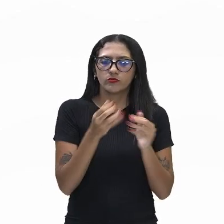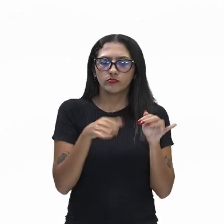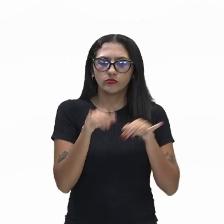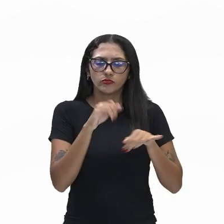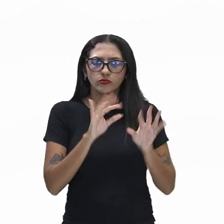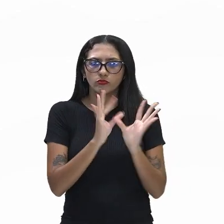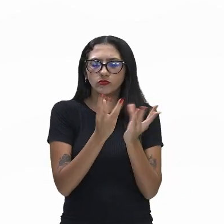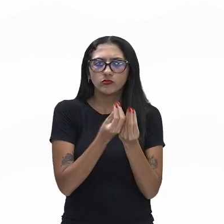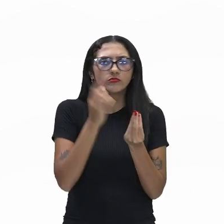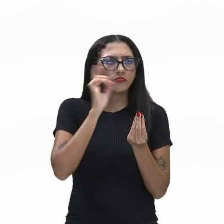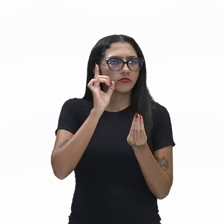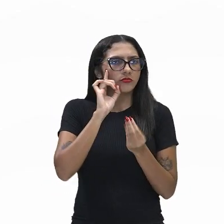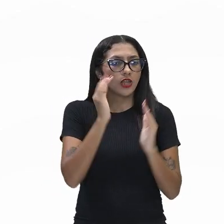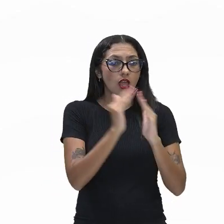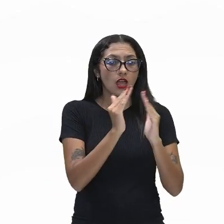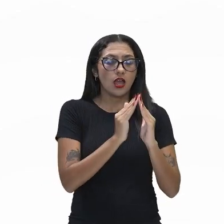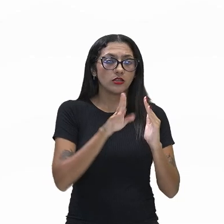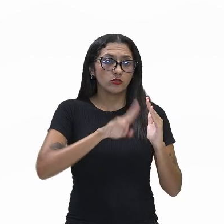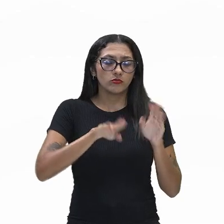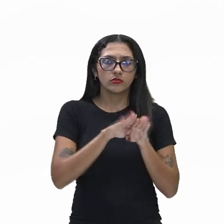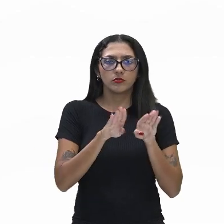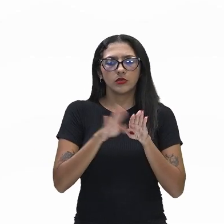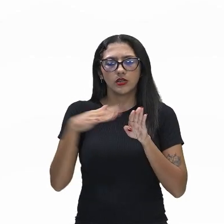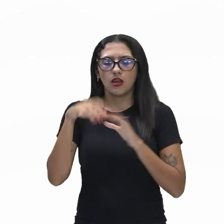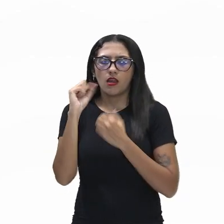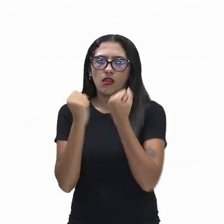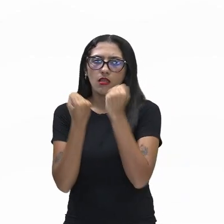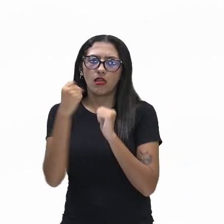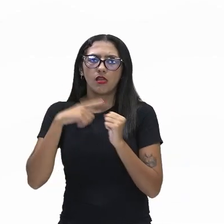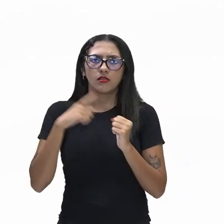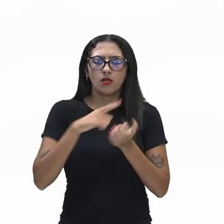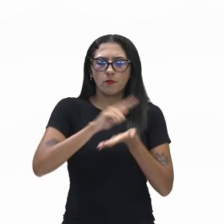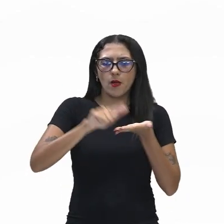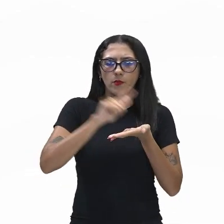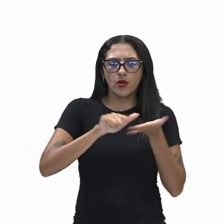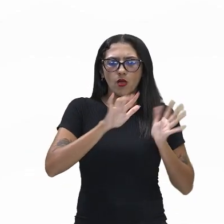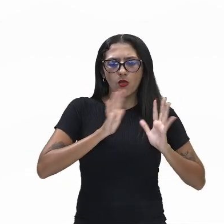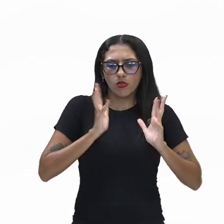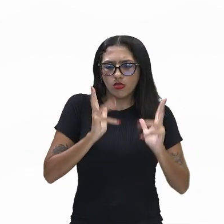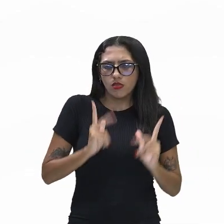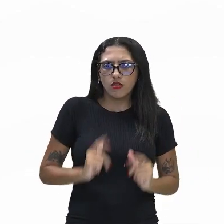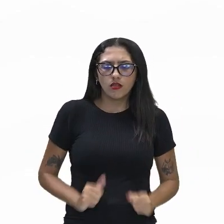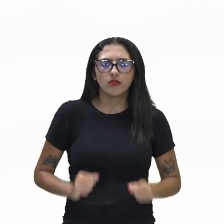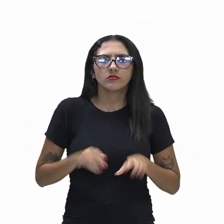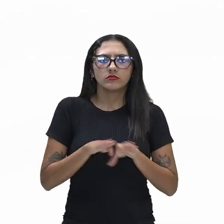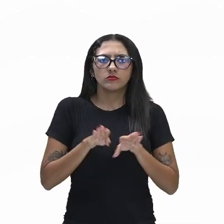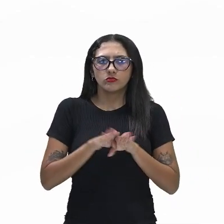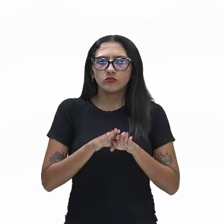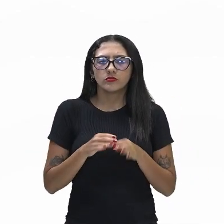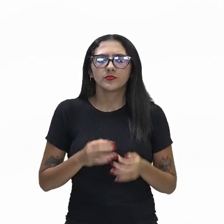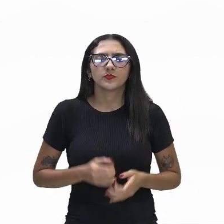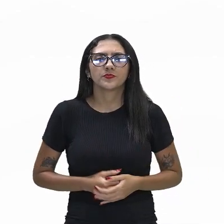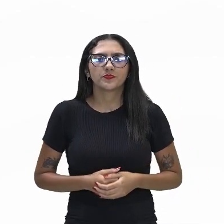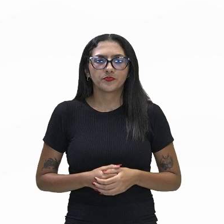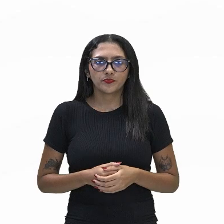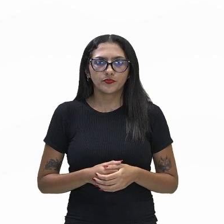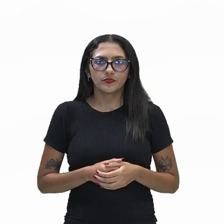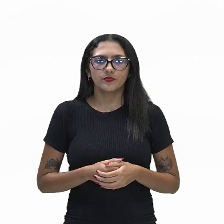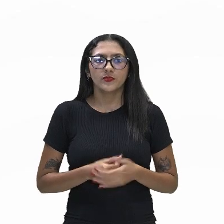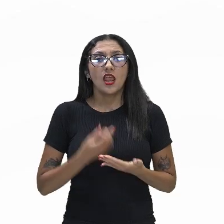né, doméstico e industrial para a limpeza de superfícies e remoção de sujeira e gordura, que